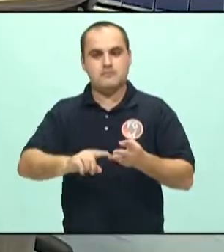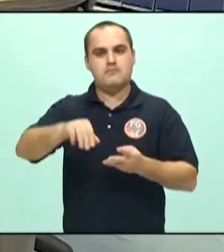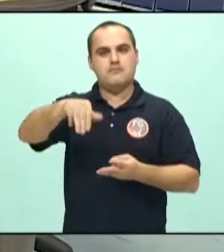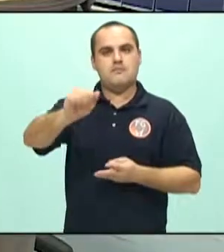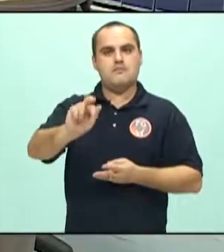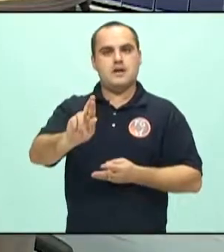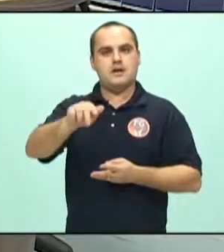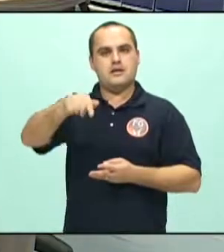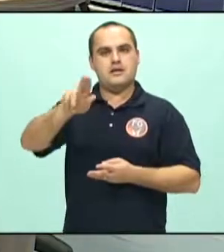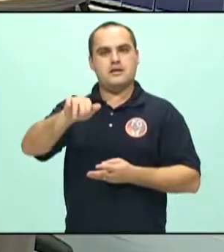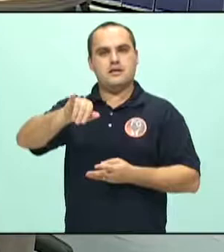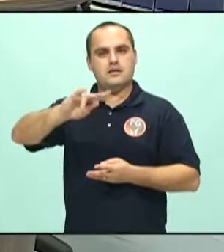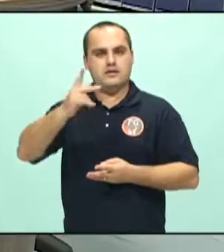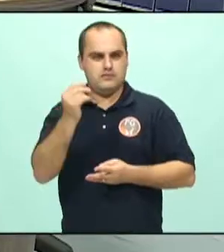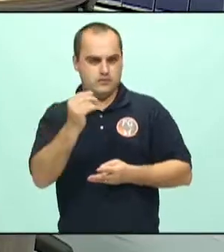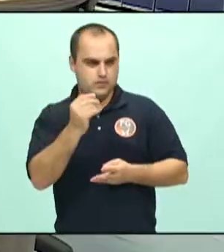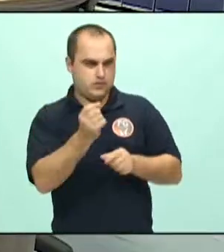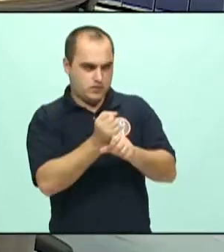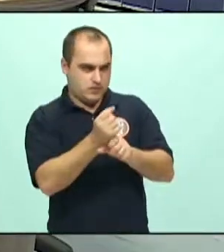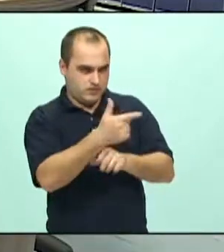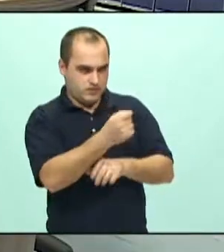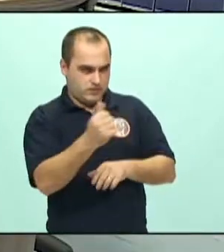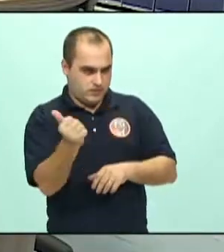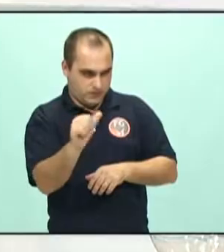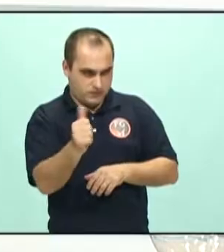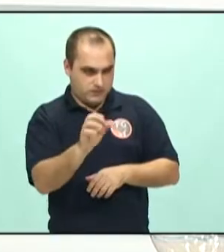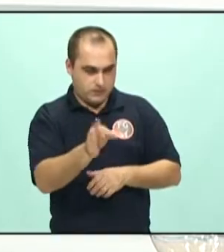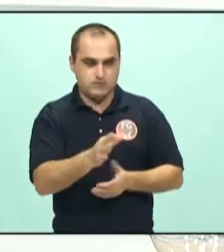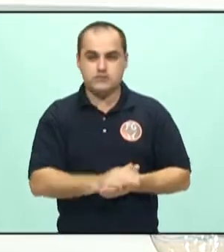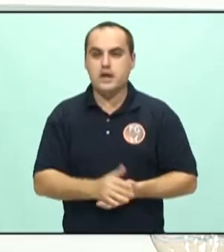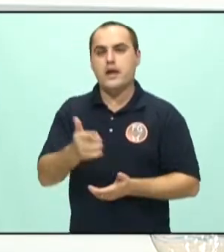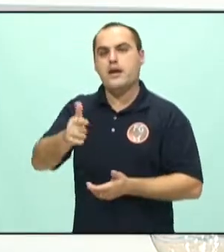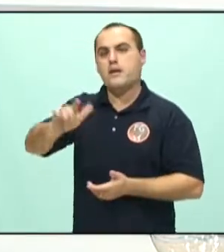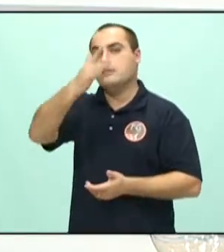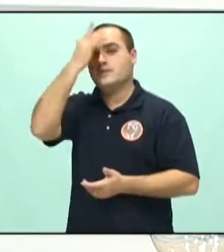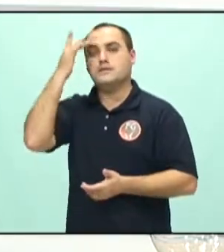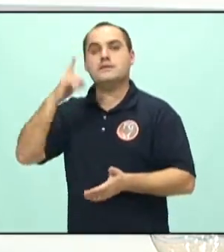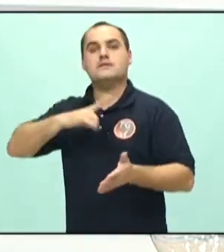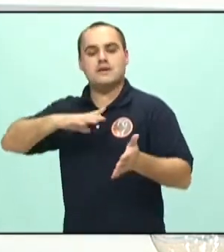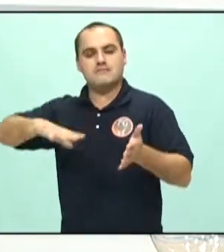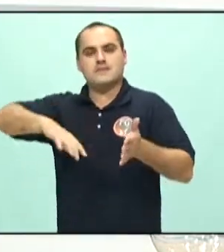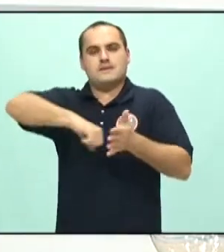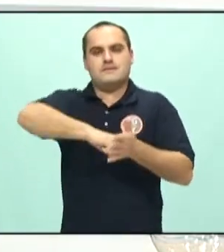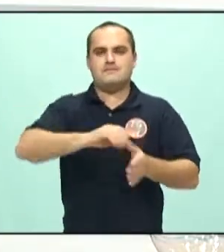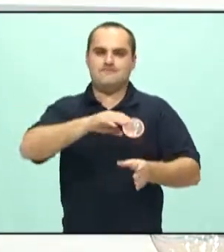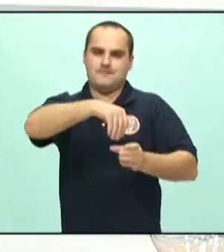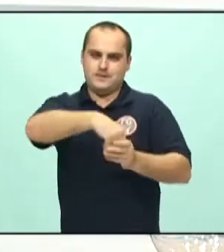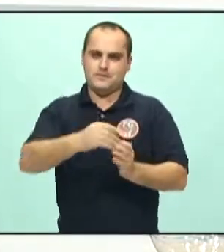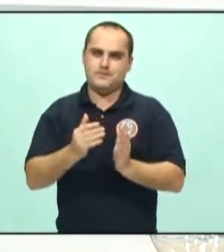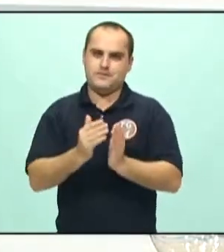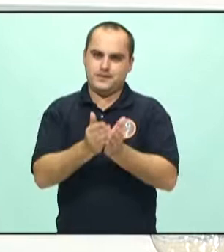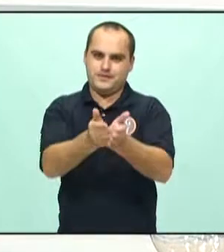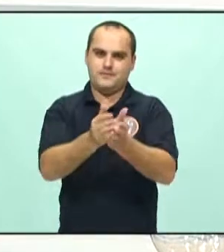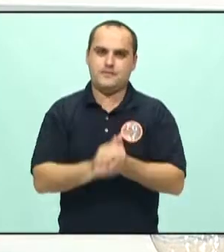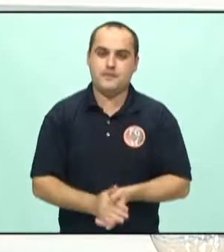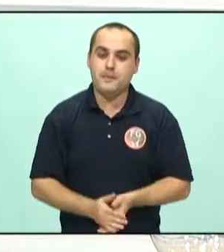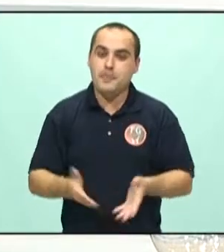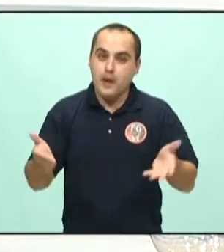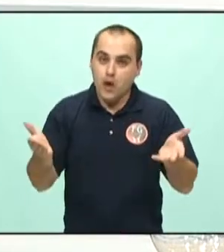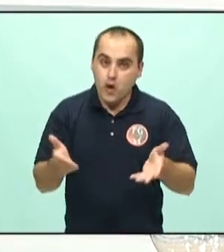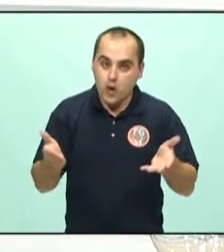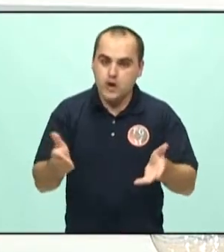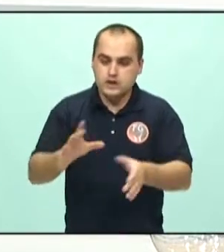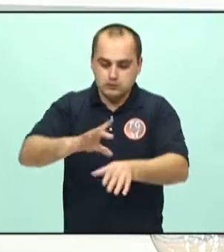né? O Marquinho foi em 2011, né, Hernando? 2011. Marquinho em 2011 e outras pessoas que tiveram acidentes dentro do porto. Então, hoje nós temos uma realidade boa em